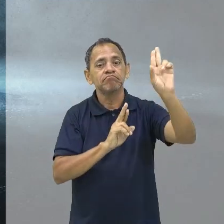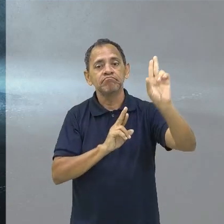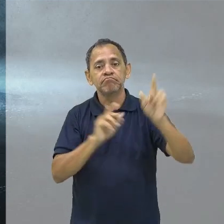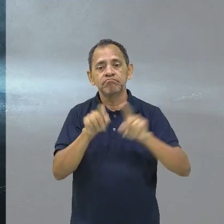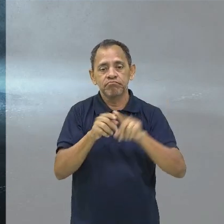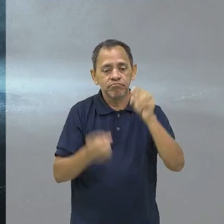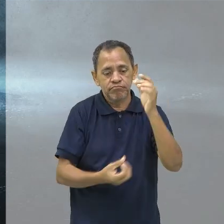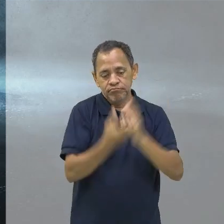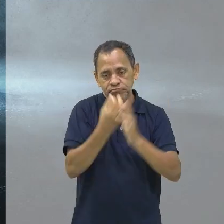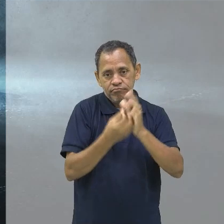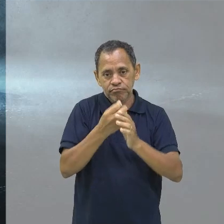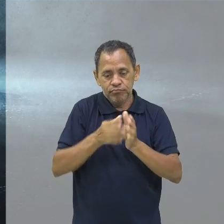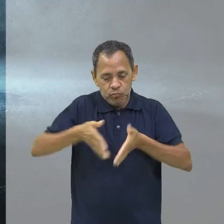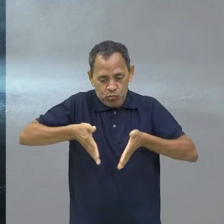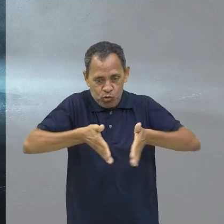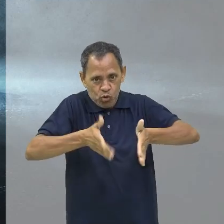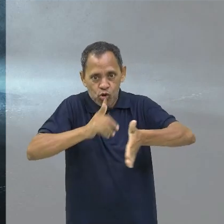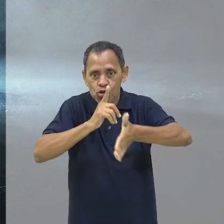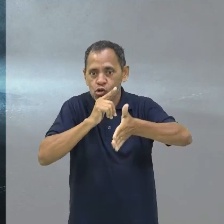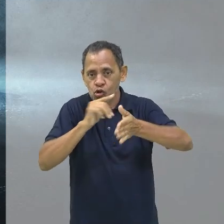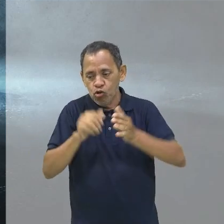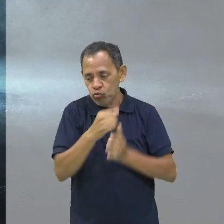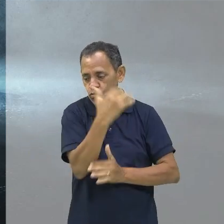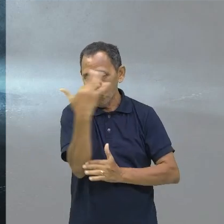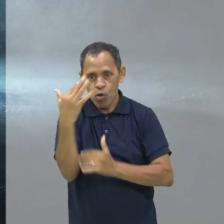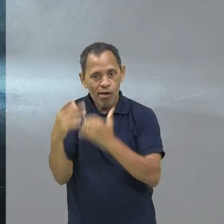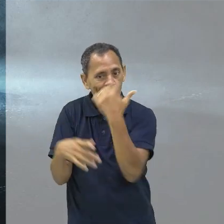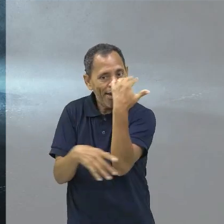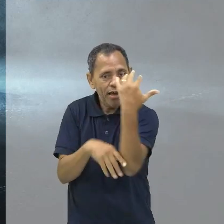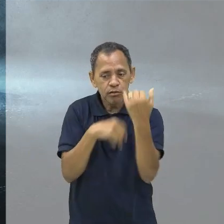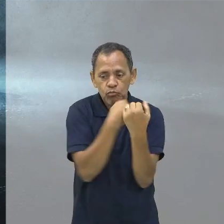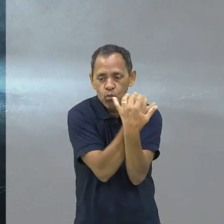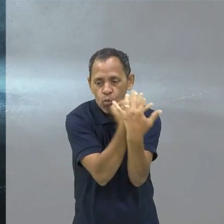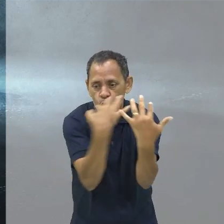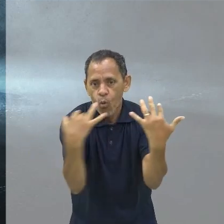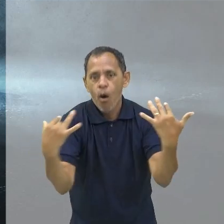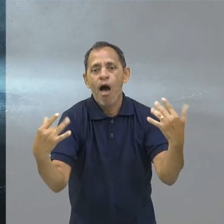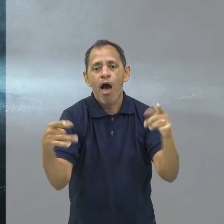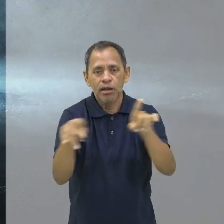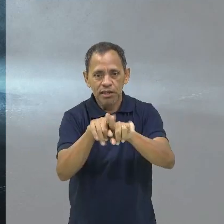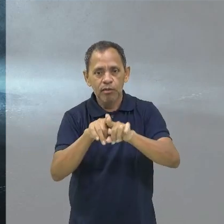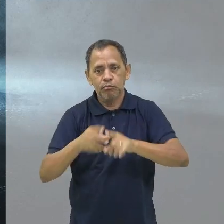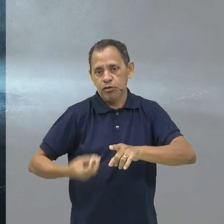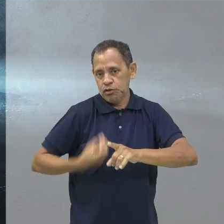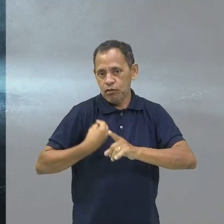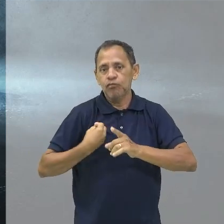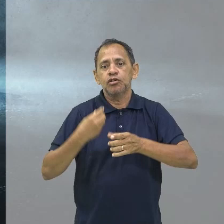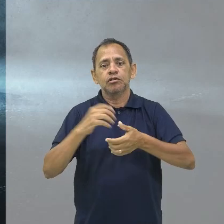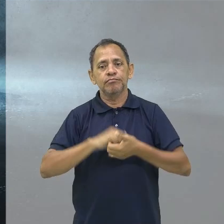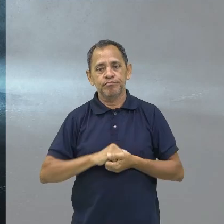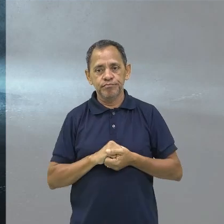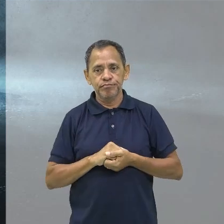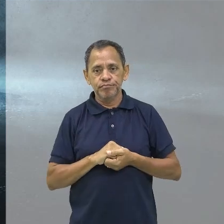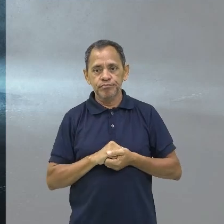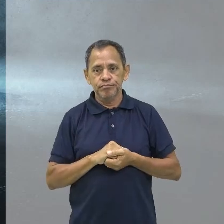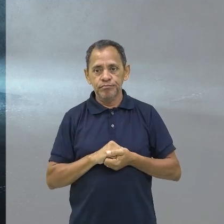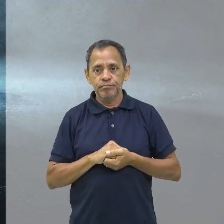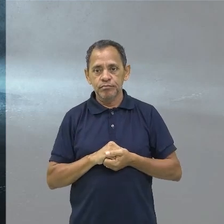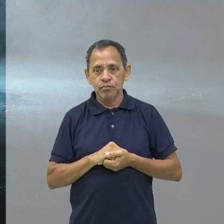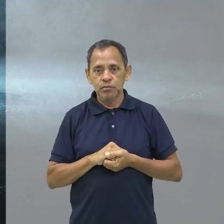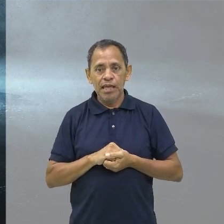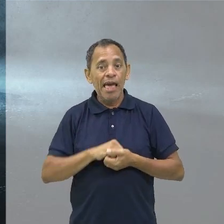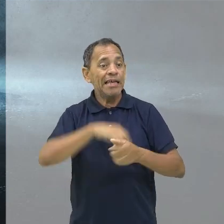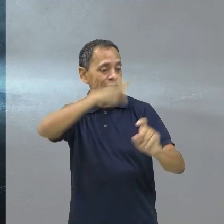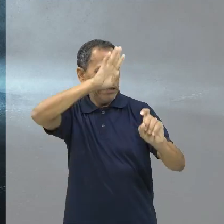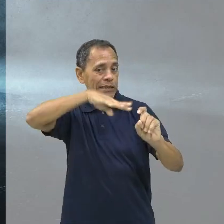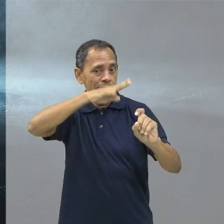criar os rios, as florestas e a vida ao nosso redor. A lenda da cobra grande, ela